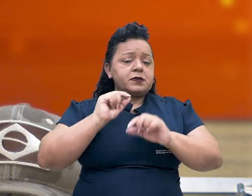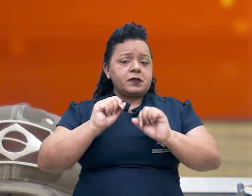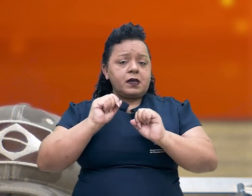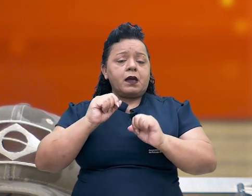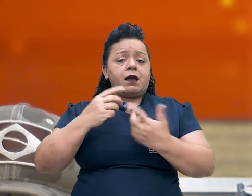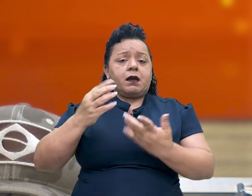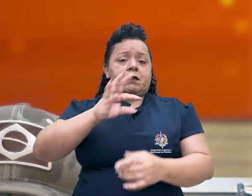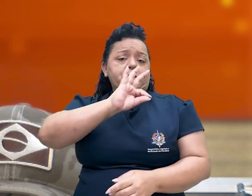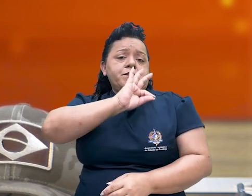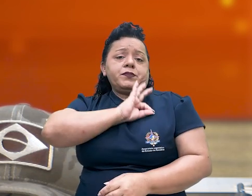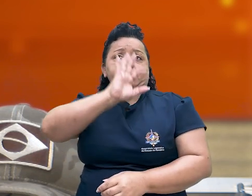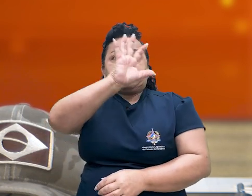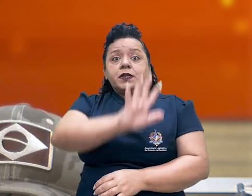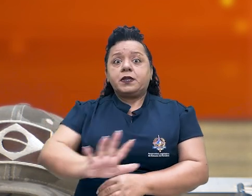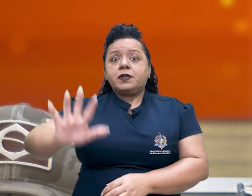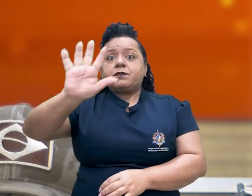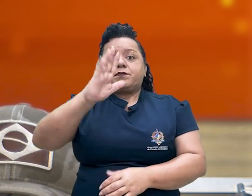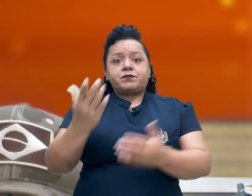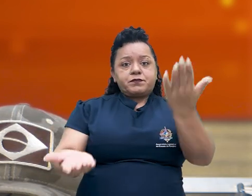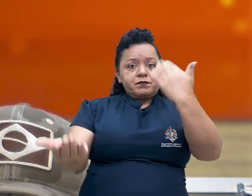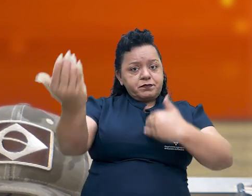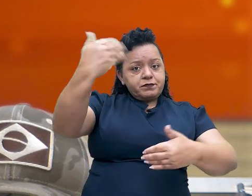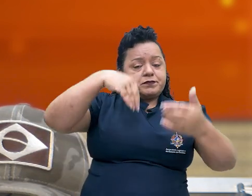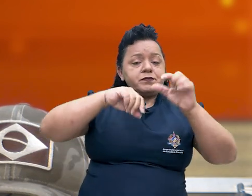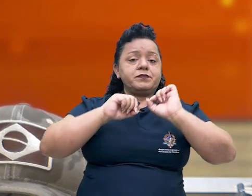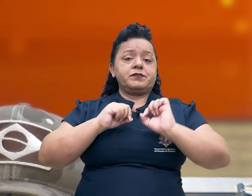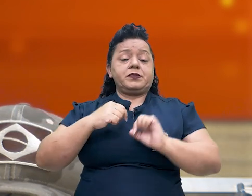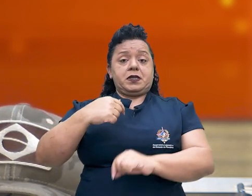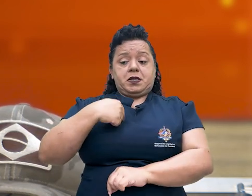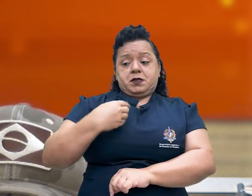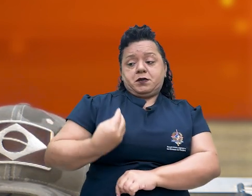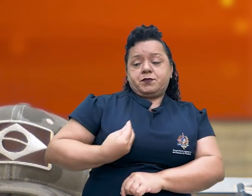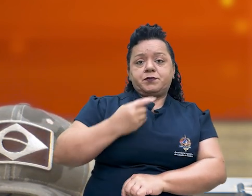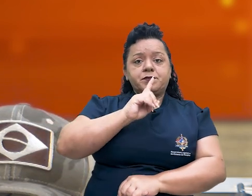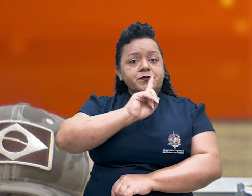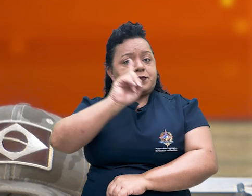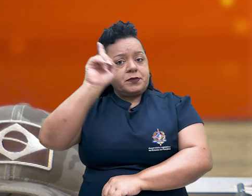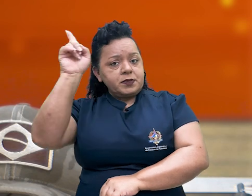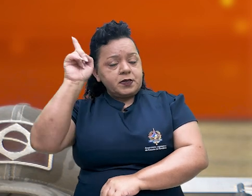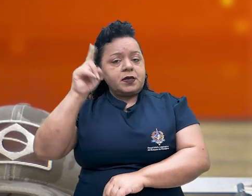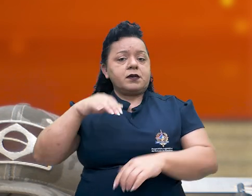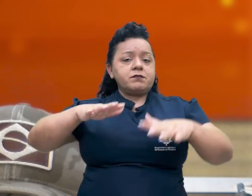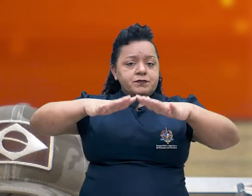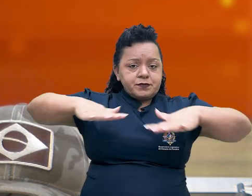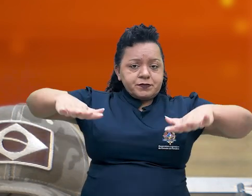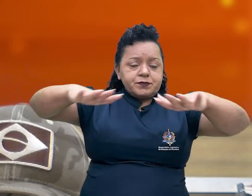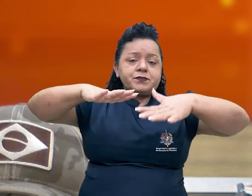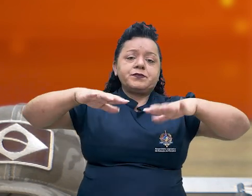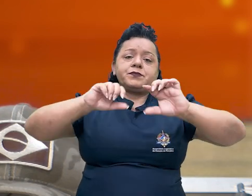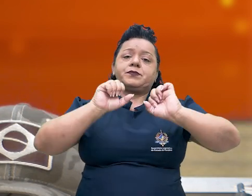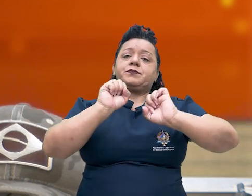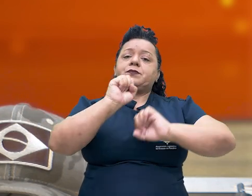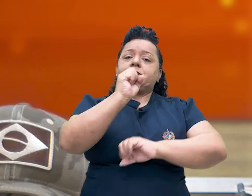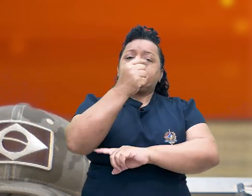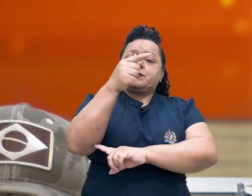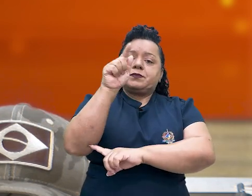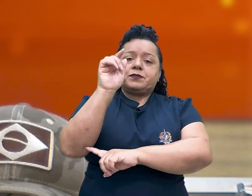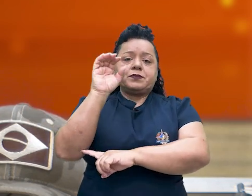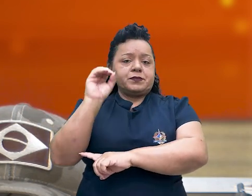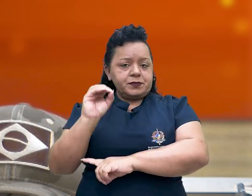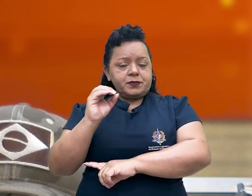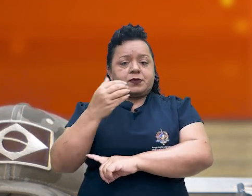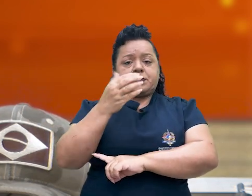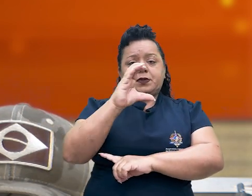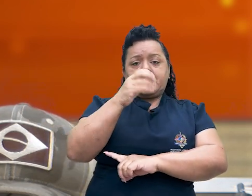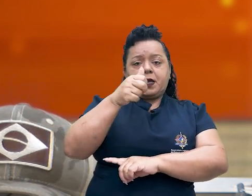nacional que veio de fora não conhecia a nossa região né eu fiquei na região ali do de São Carlos né quando aquela igreja ali foi tomada pela